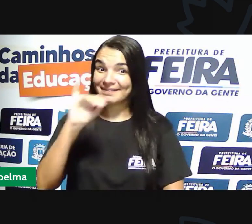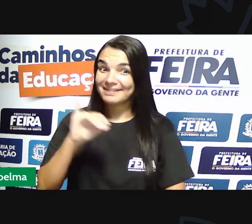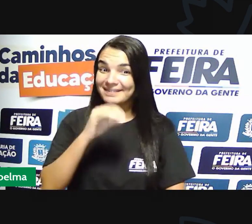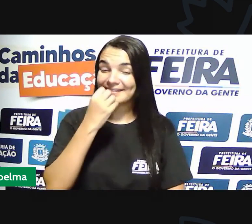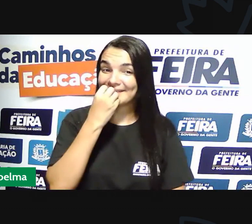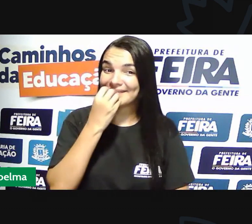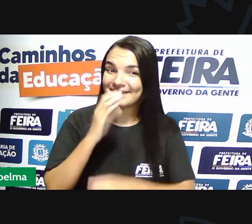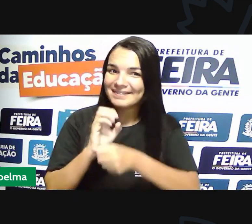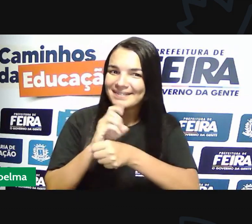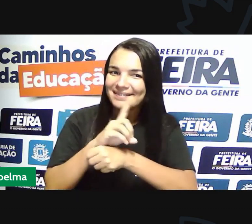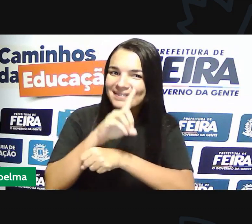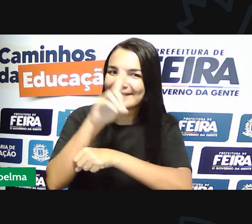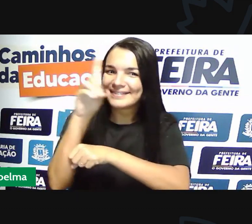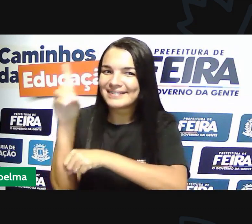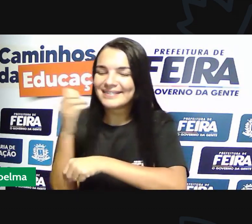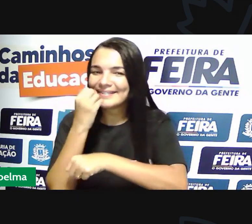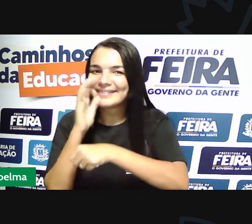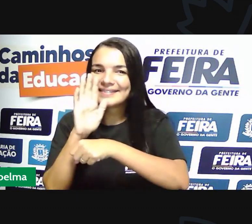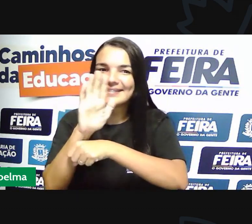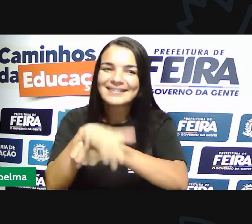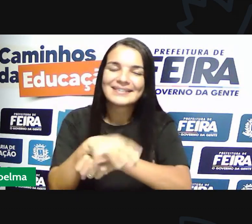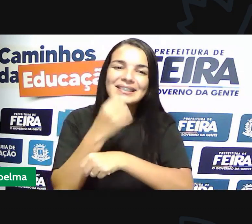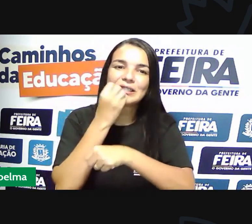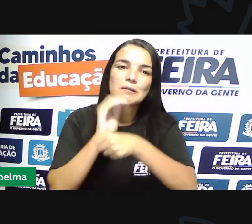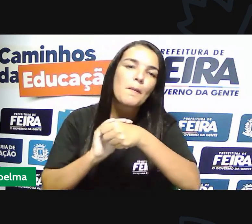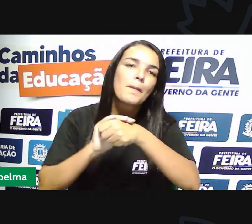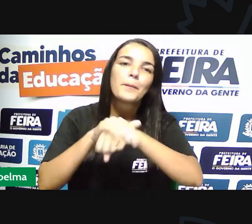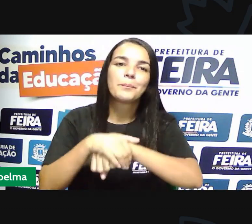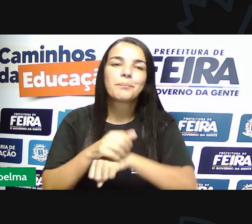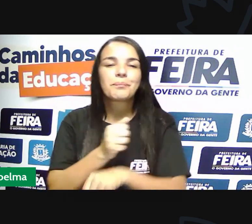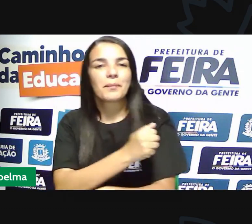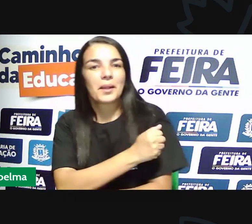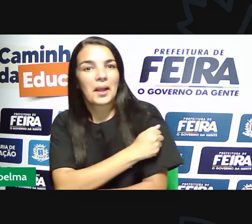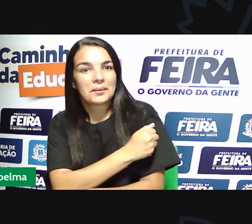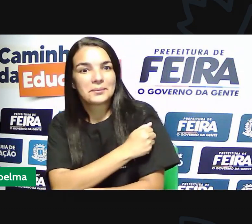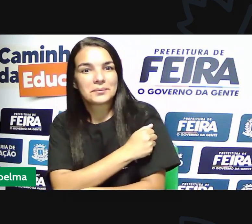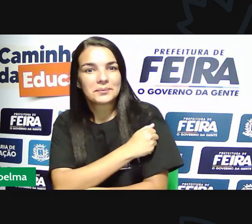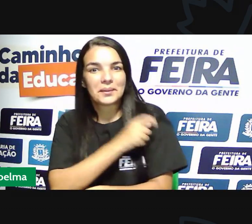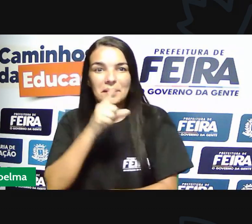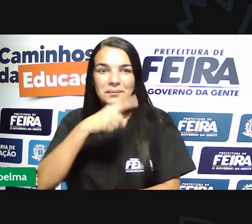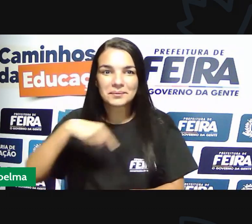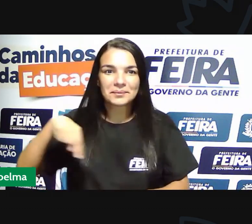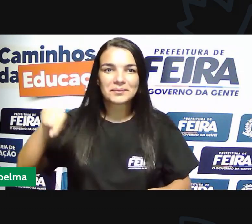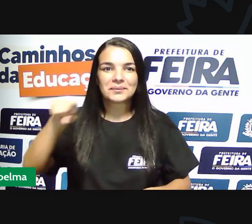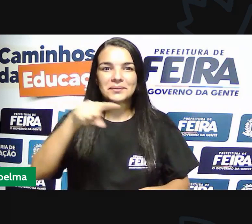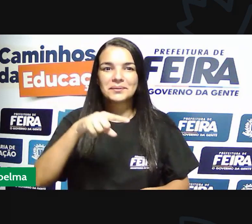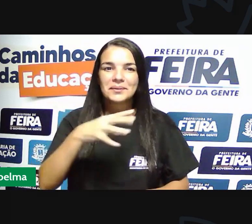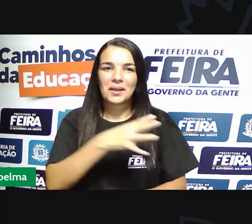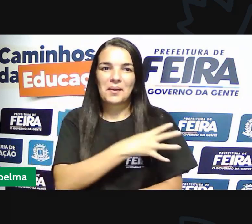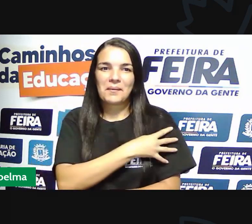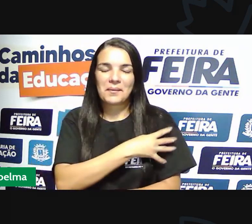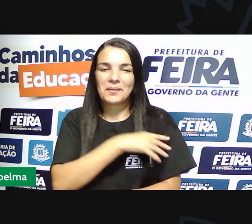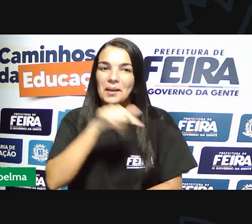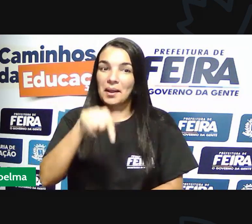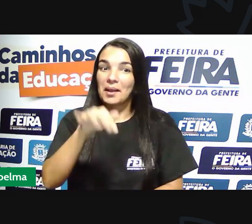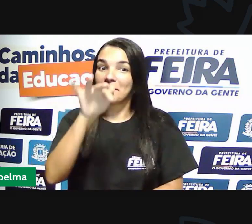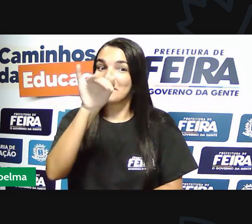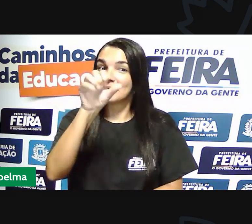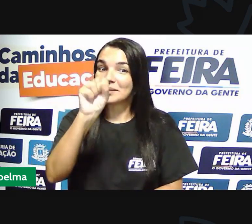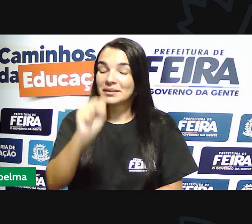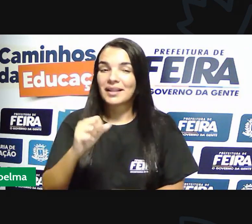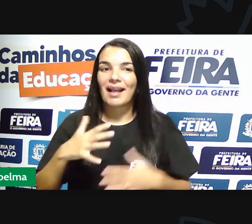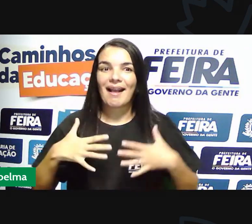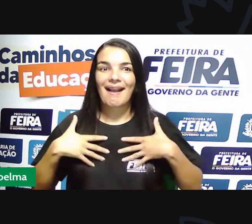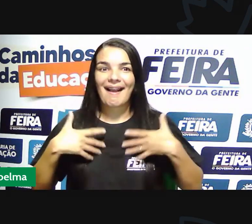Bom dia, boa tarde, boa noite, meus queridos alunos, nossos quartos anos de Feira de Santana. É